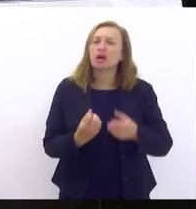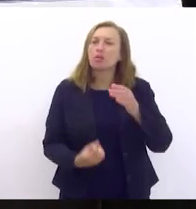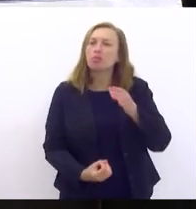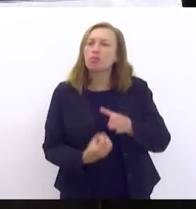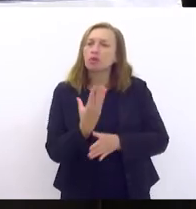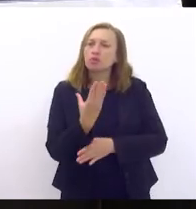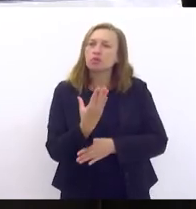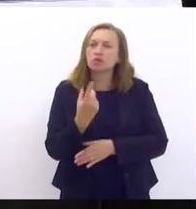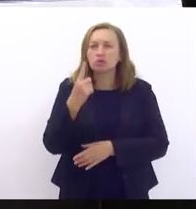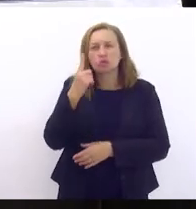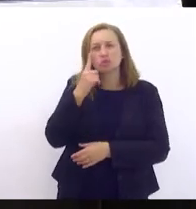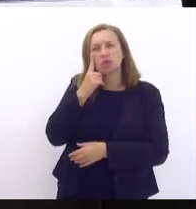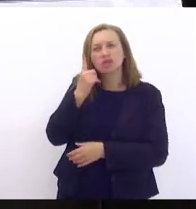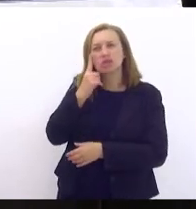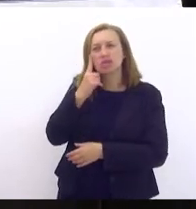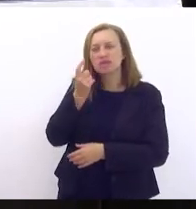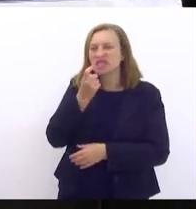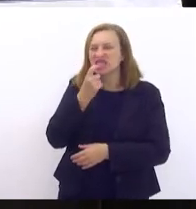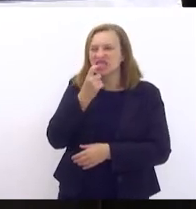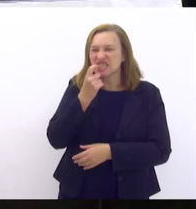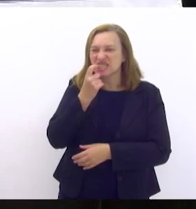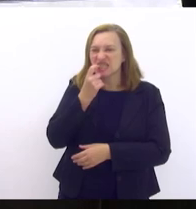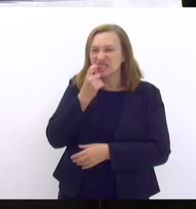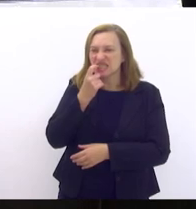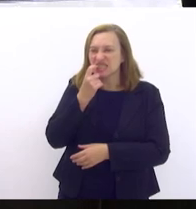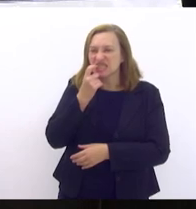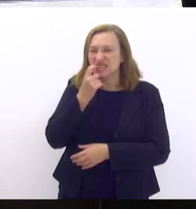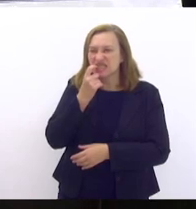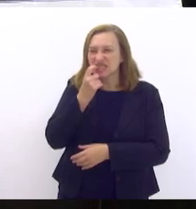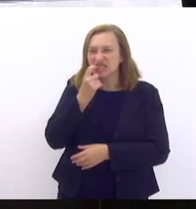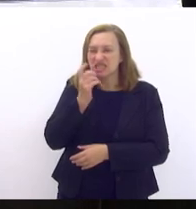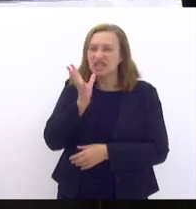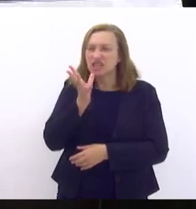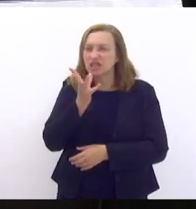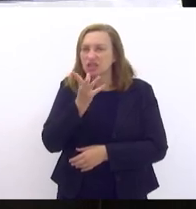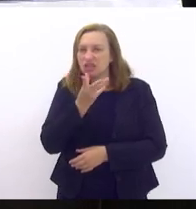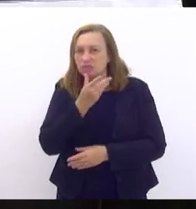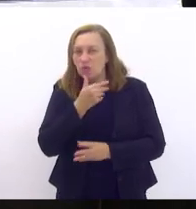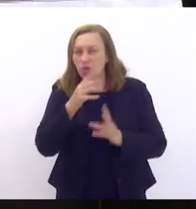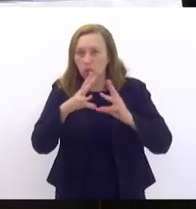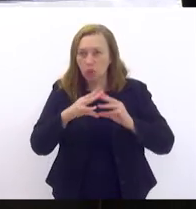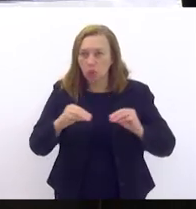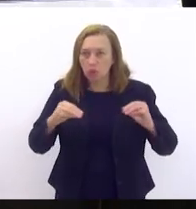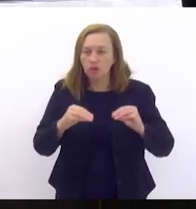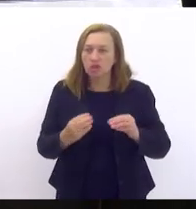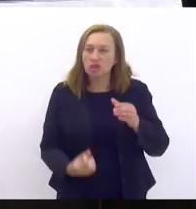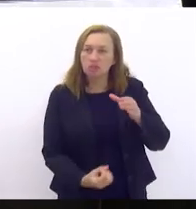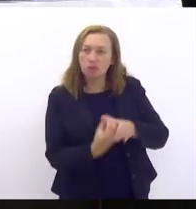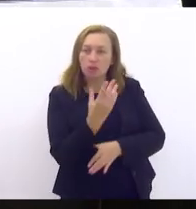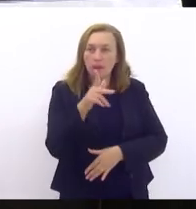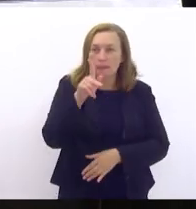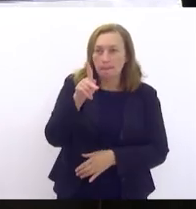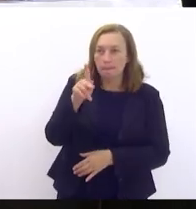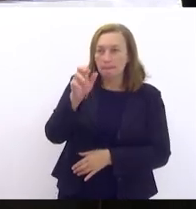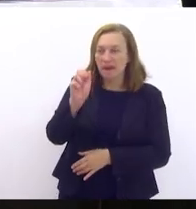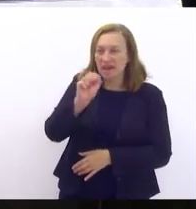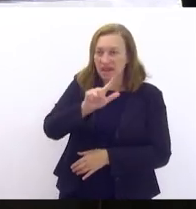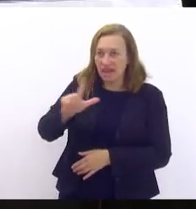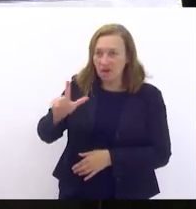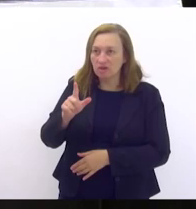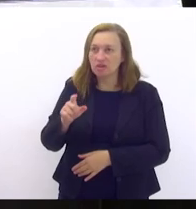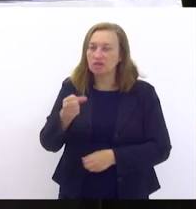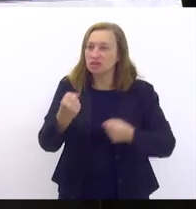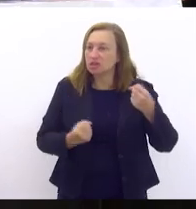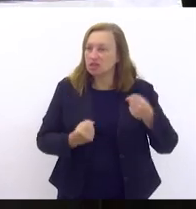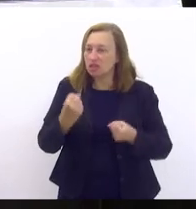com a expectativa de que esse plástico dure a vida toda né então quando a gente produz por exemplo um painel de carro a gente tem uma